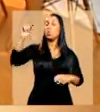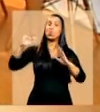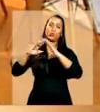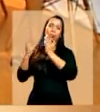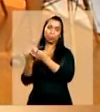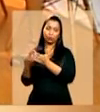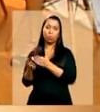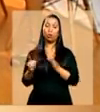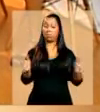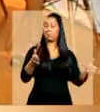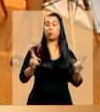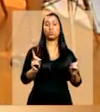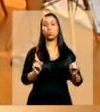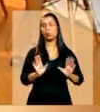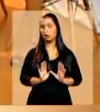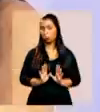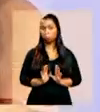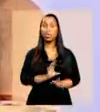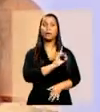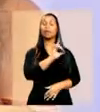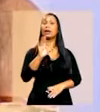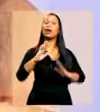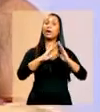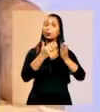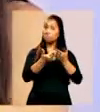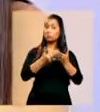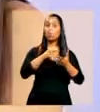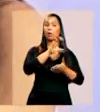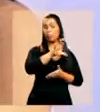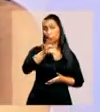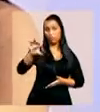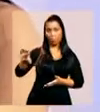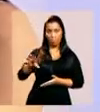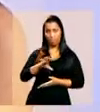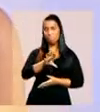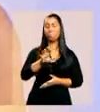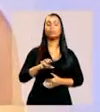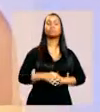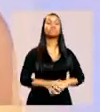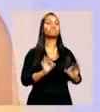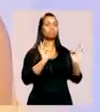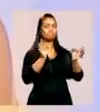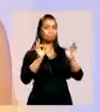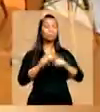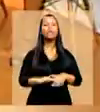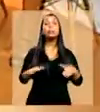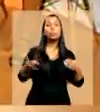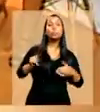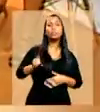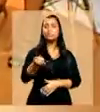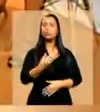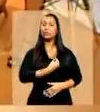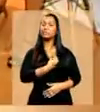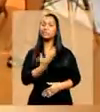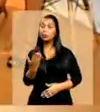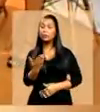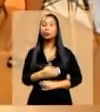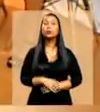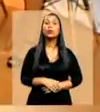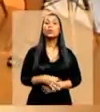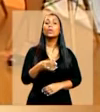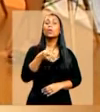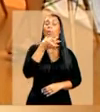escola? Durante este recesso, não. Cada escola atende na sua unidade. Na sua unidade. Perfeito. Sandra, aproveitando que você está